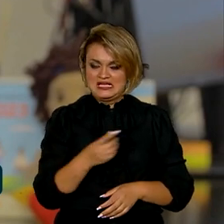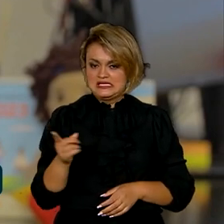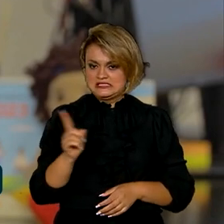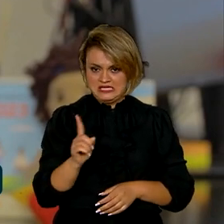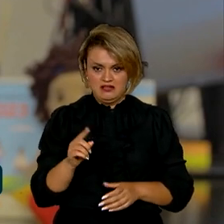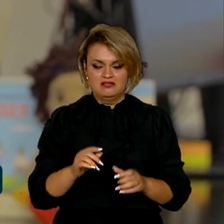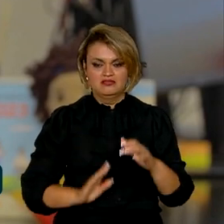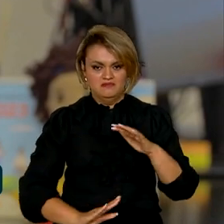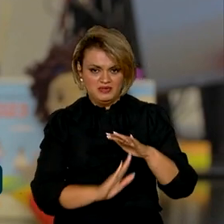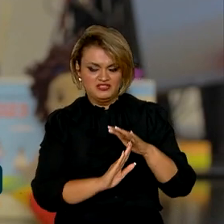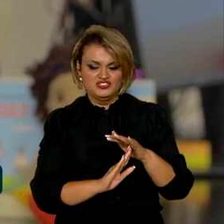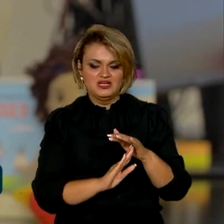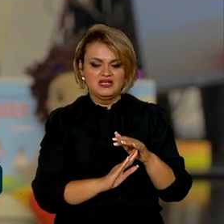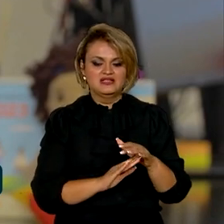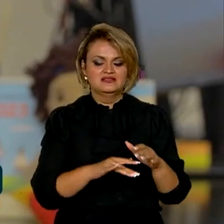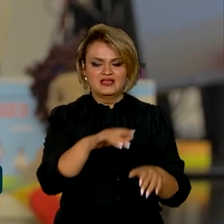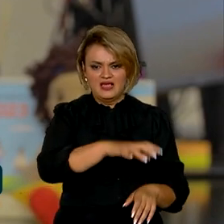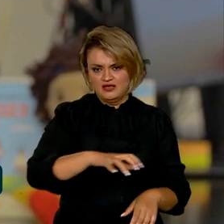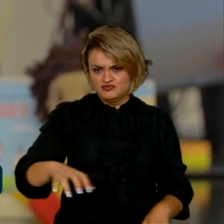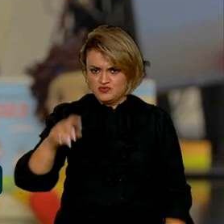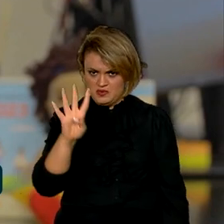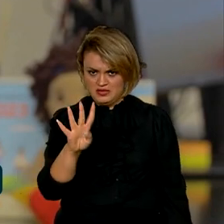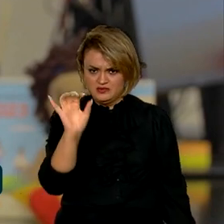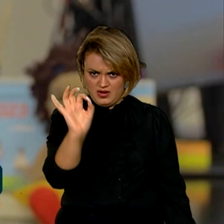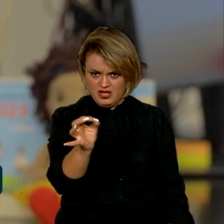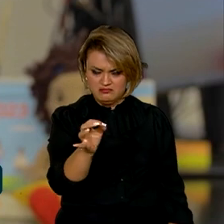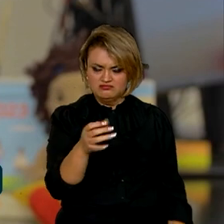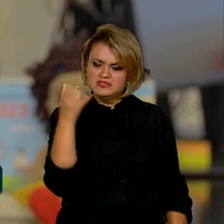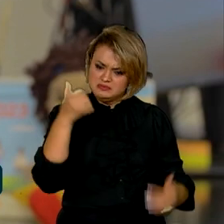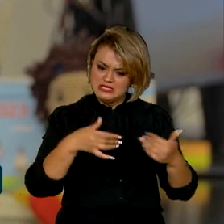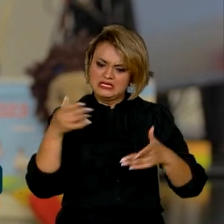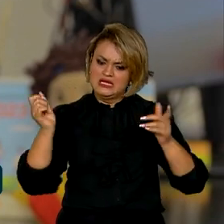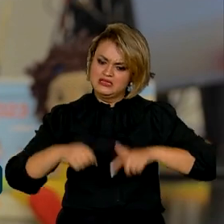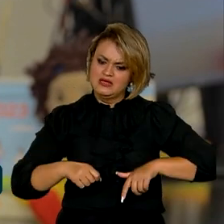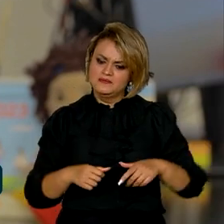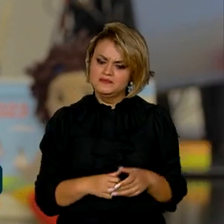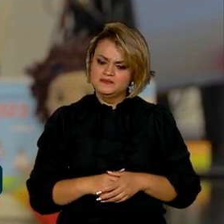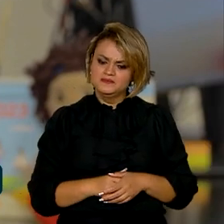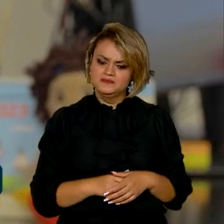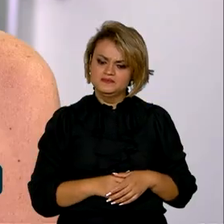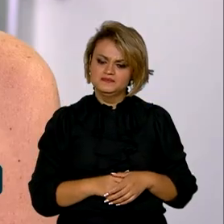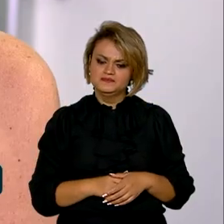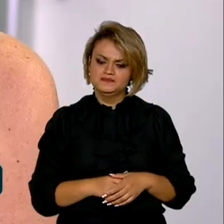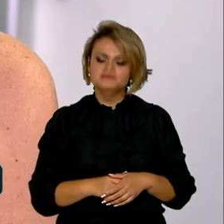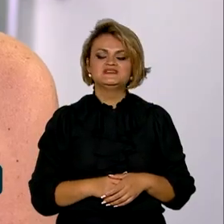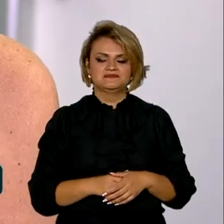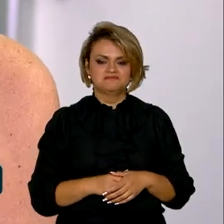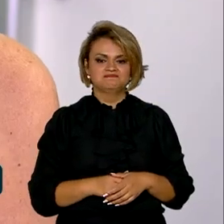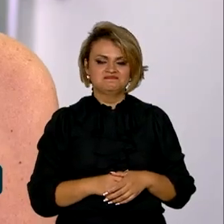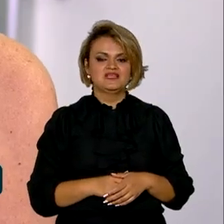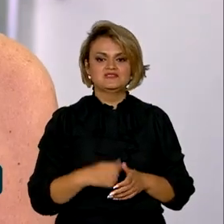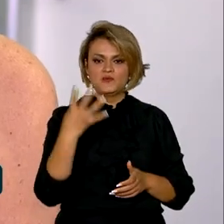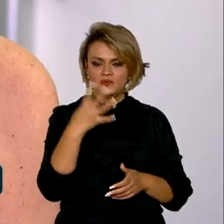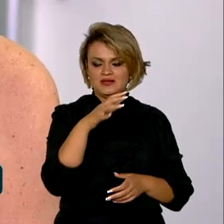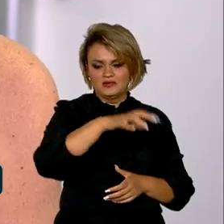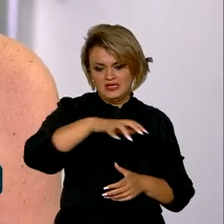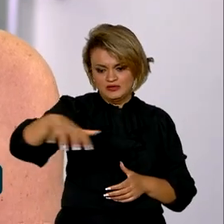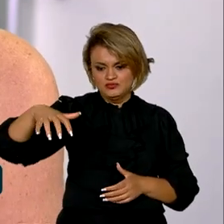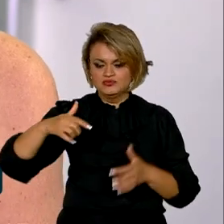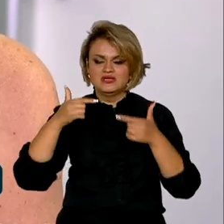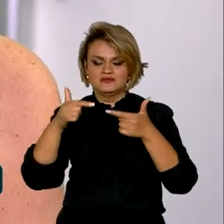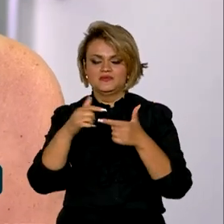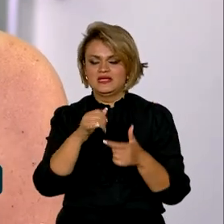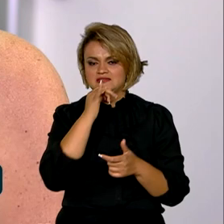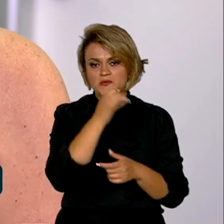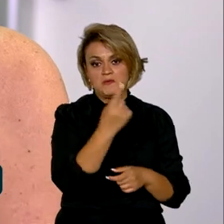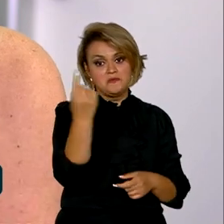Limite, ele vai ser dividido em 4 eixos, é isso mesmo? A senhora pode falar um pouquinho mais sobre isso para a gente? Sim, são 4 eixos de ação.